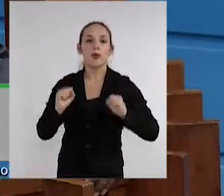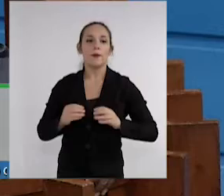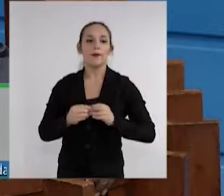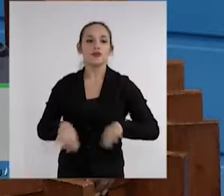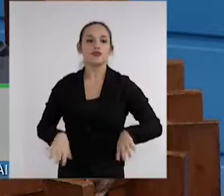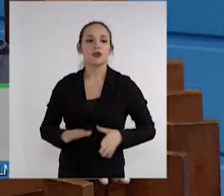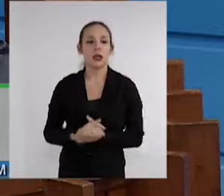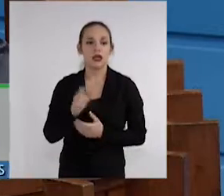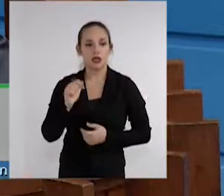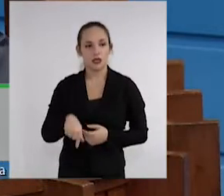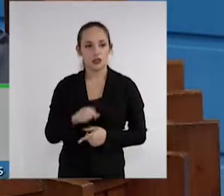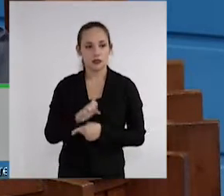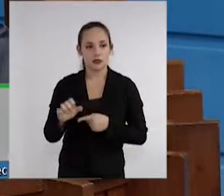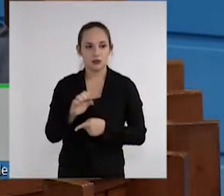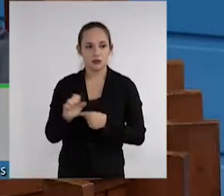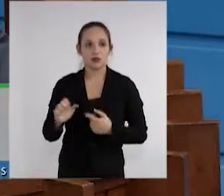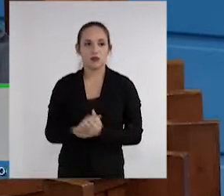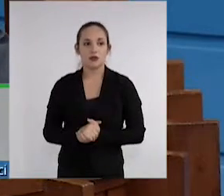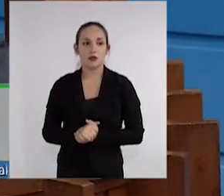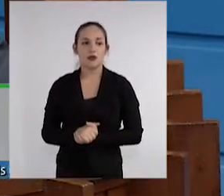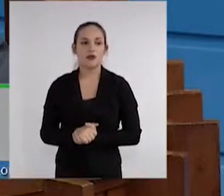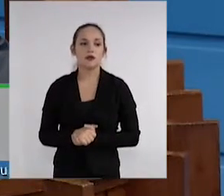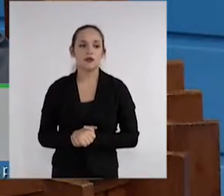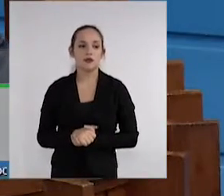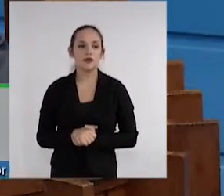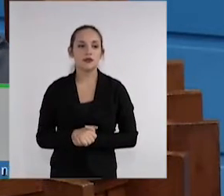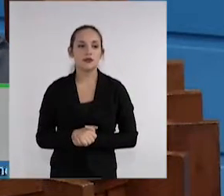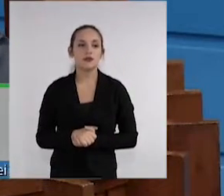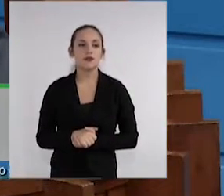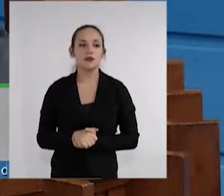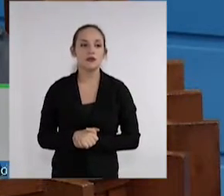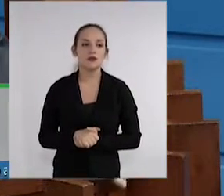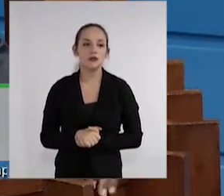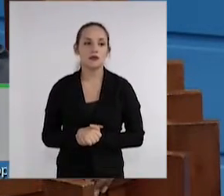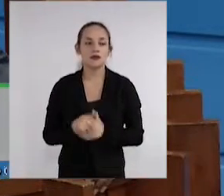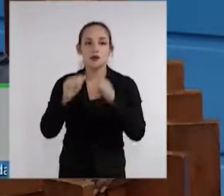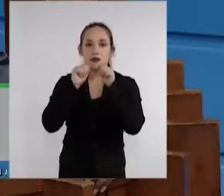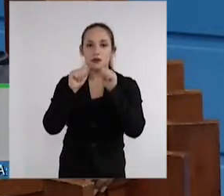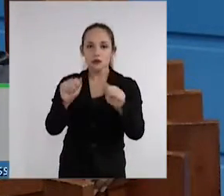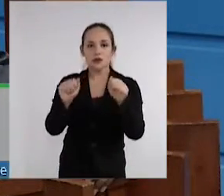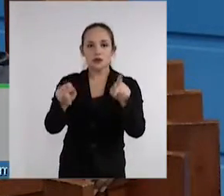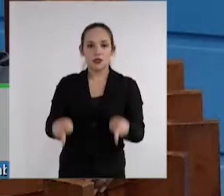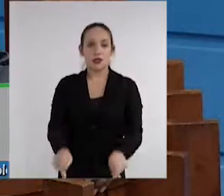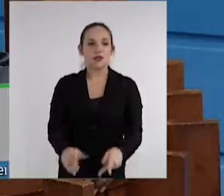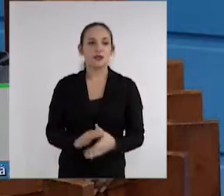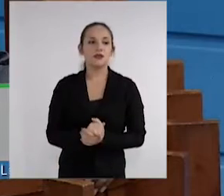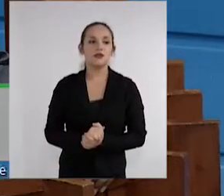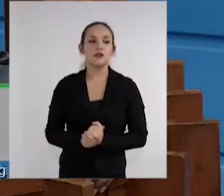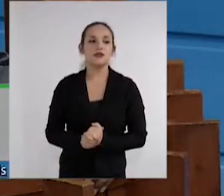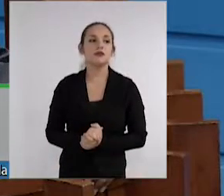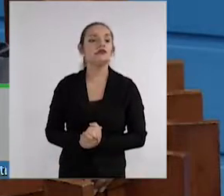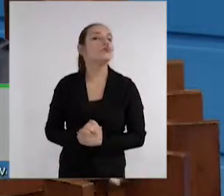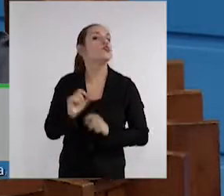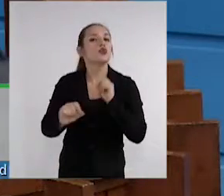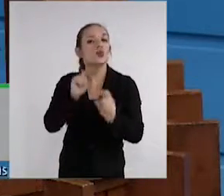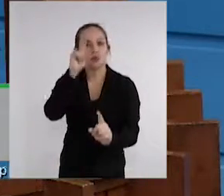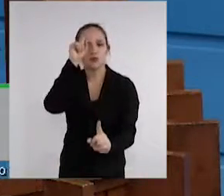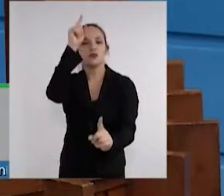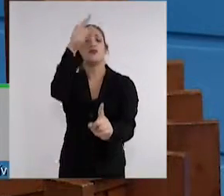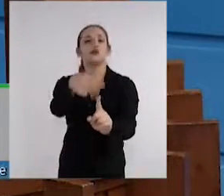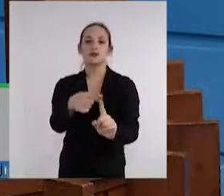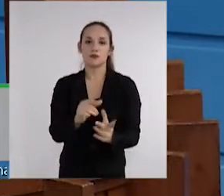aqui no nosso estado. E nós vamos, a audiência pública, ela tem o principal